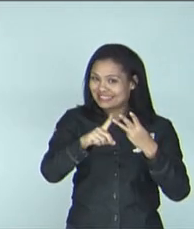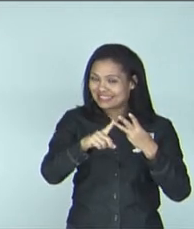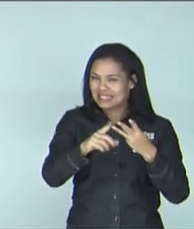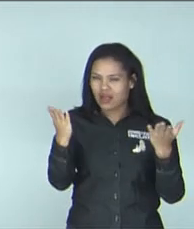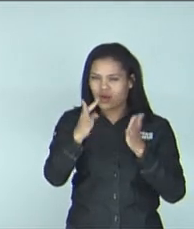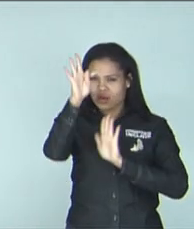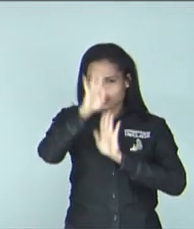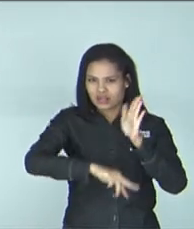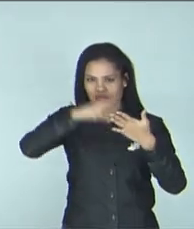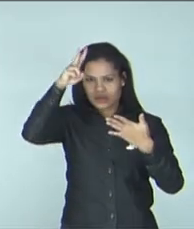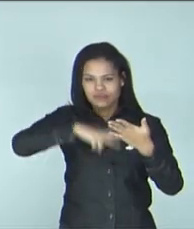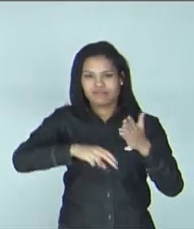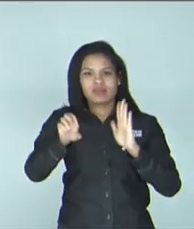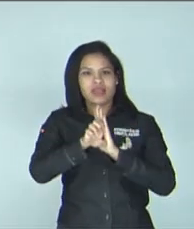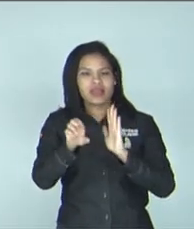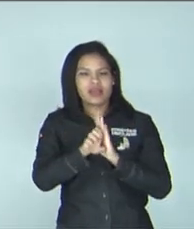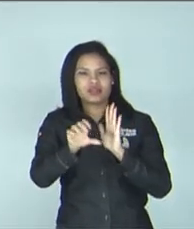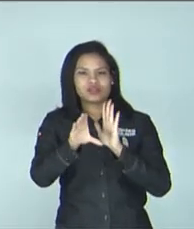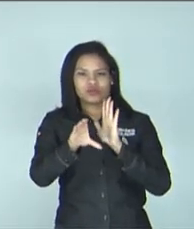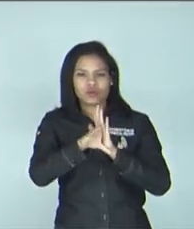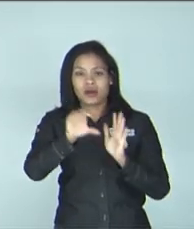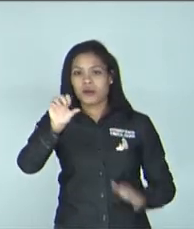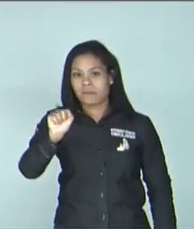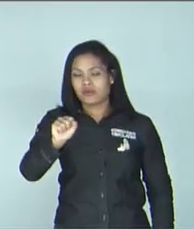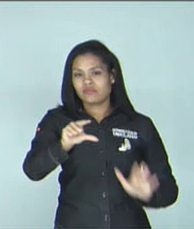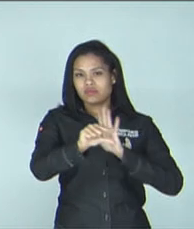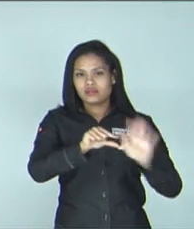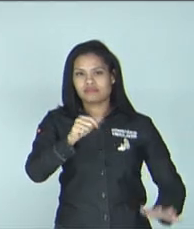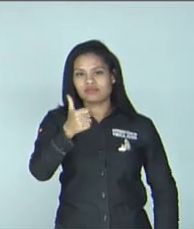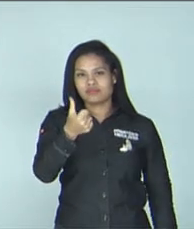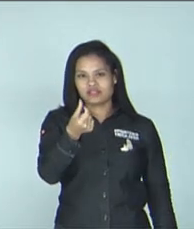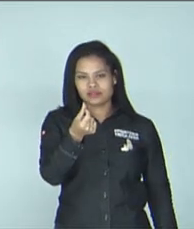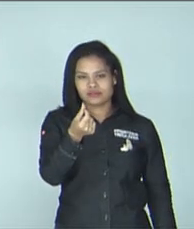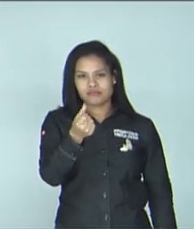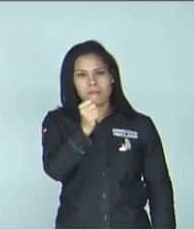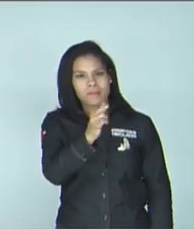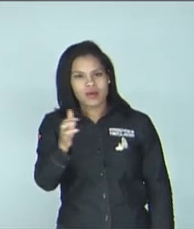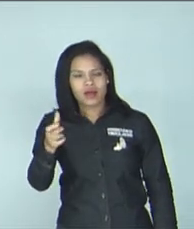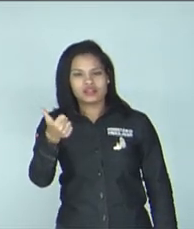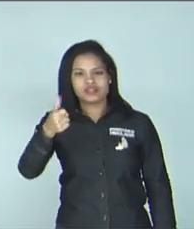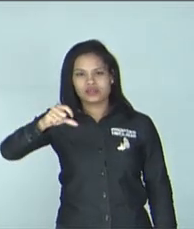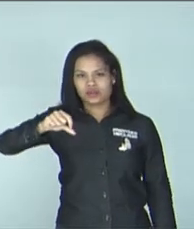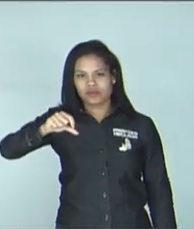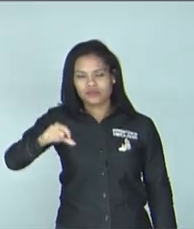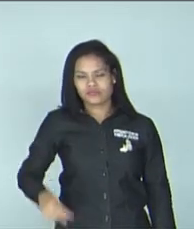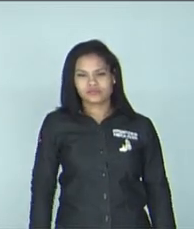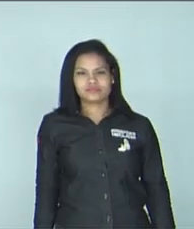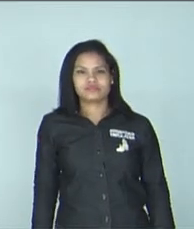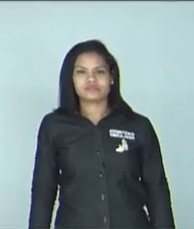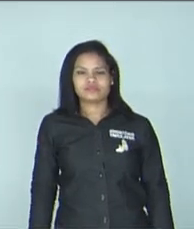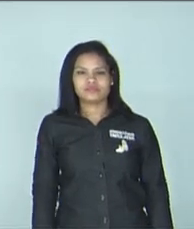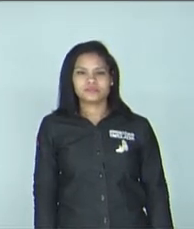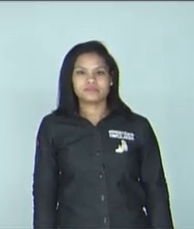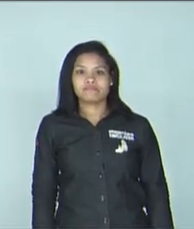texto êxodo 8 versículo 16 a 19 diz assim e